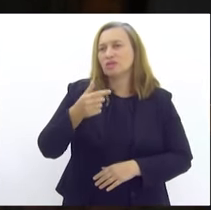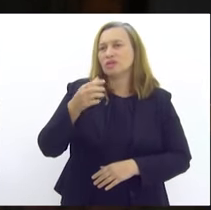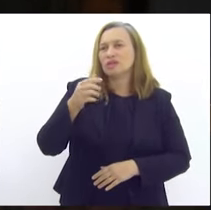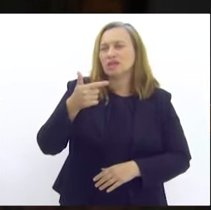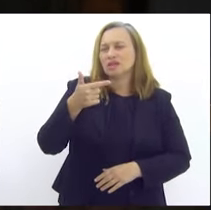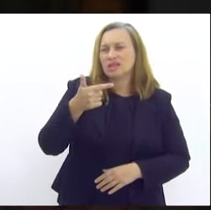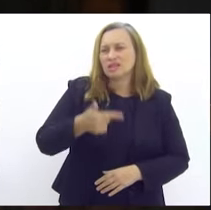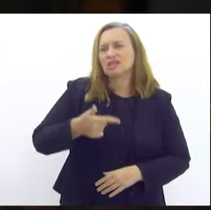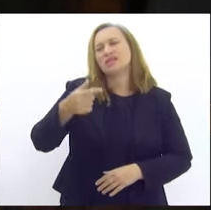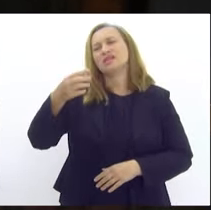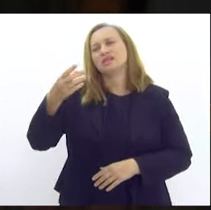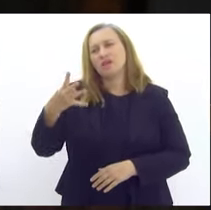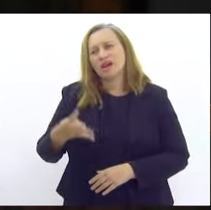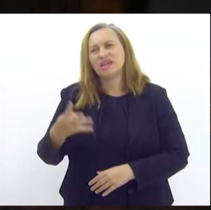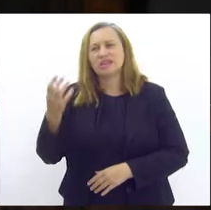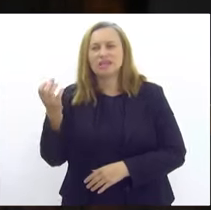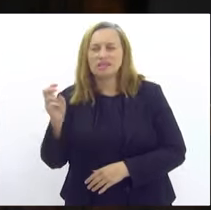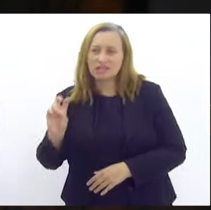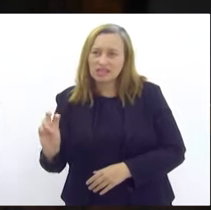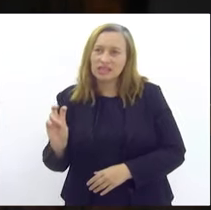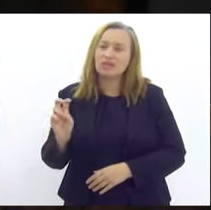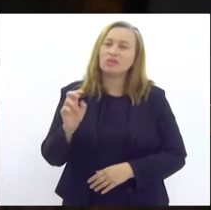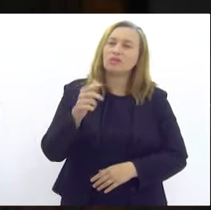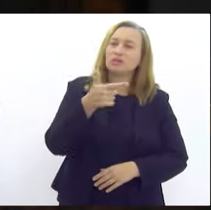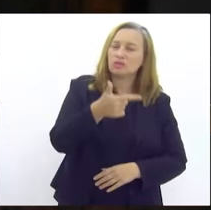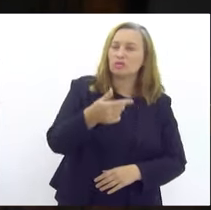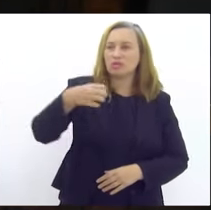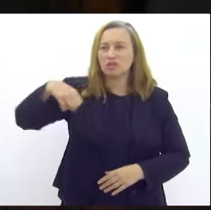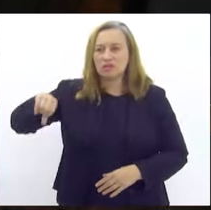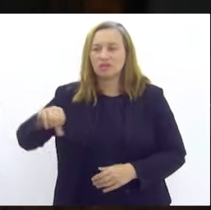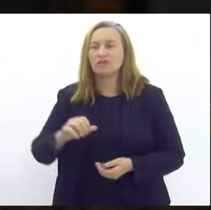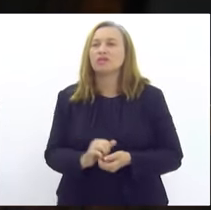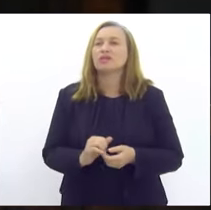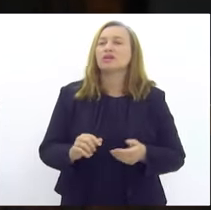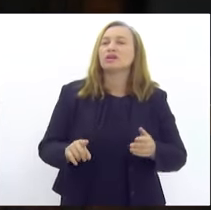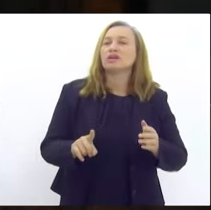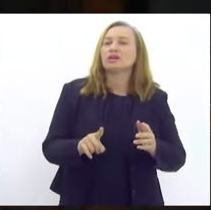8.645 de 9 de dezembro de 2019. E revoga a Lei